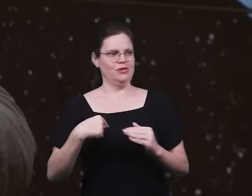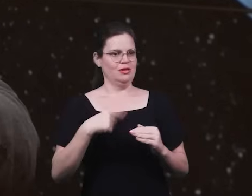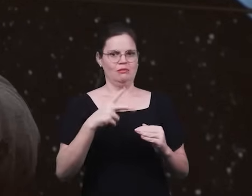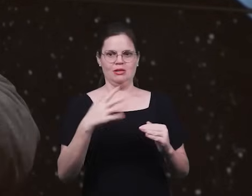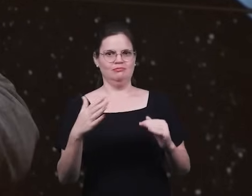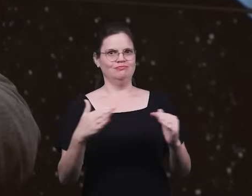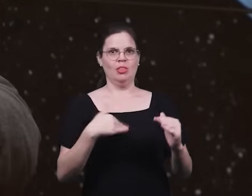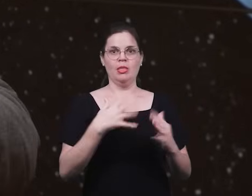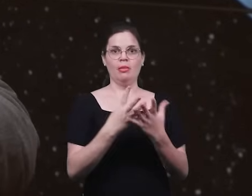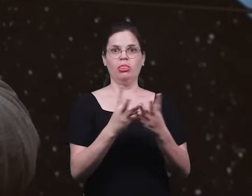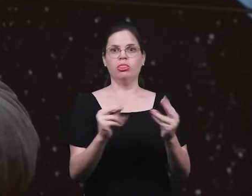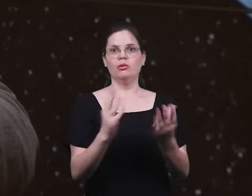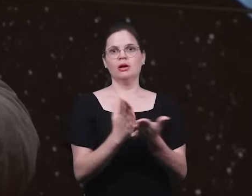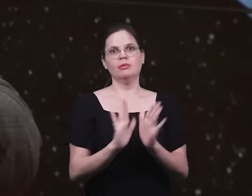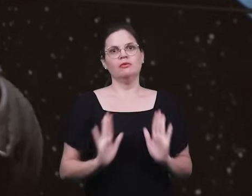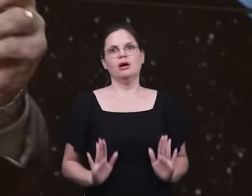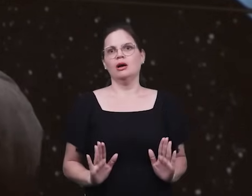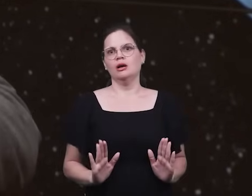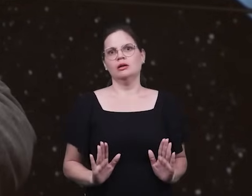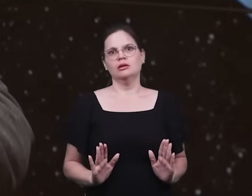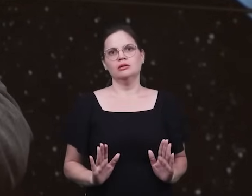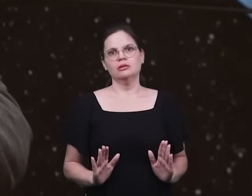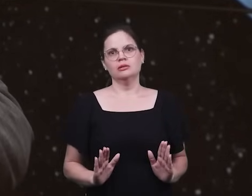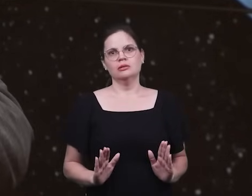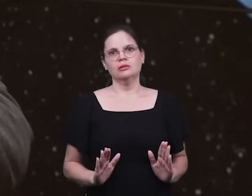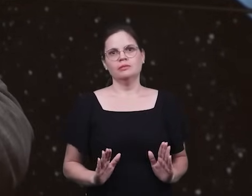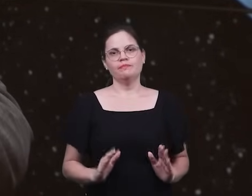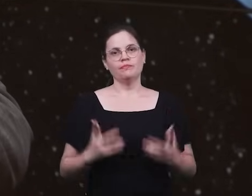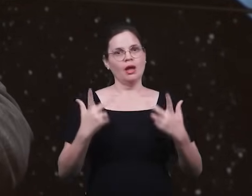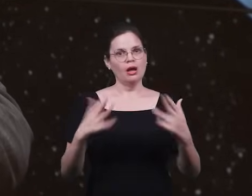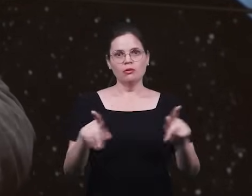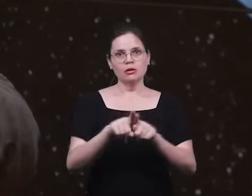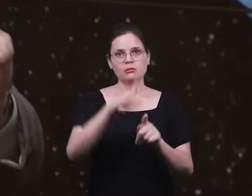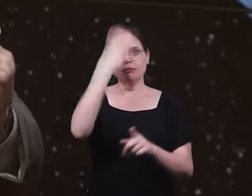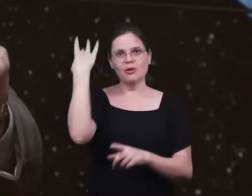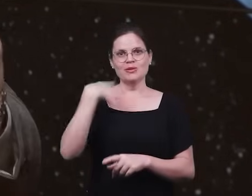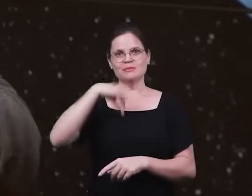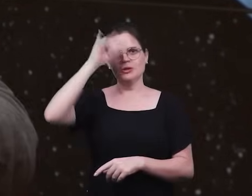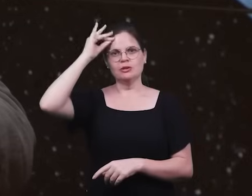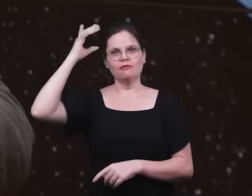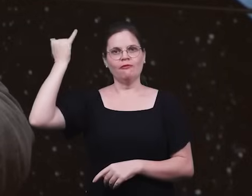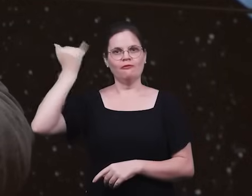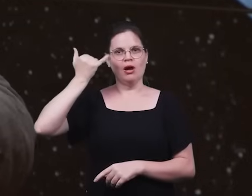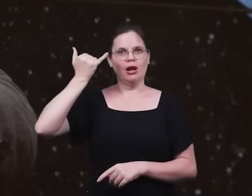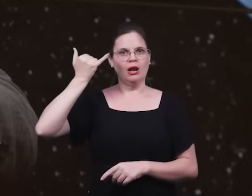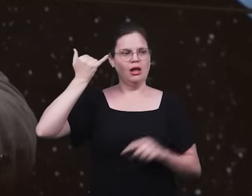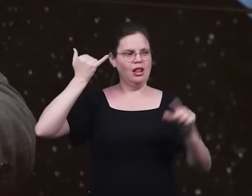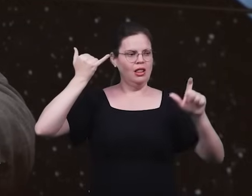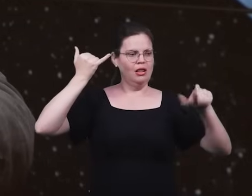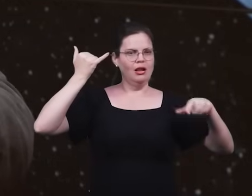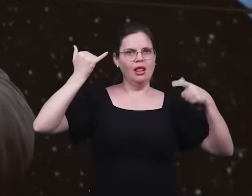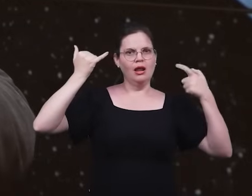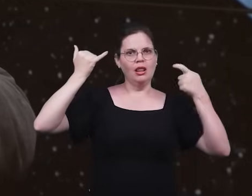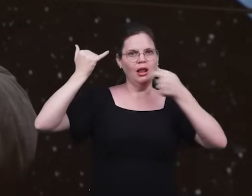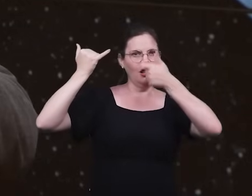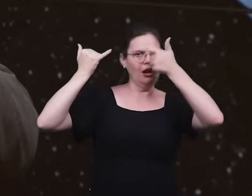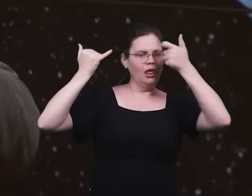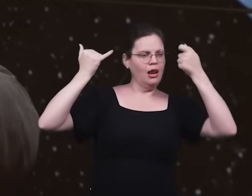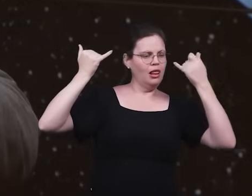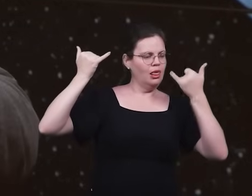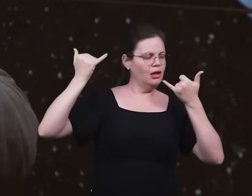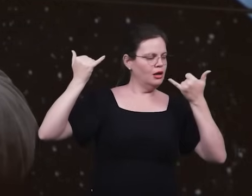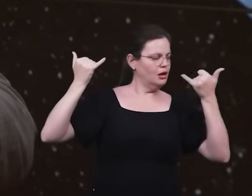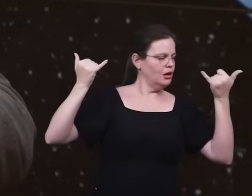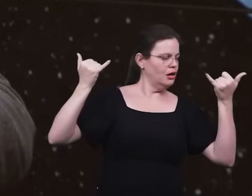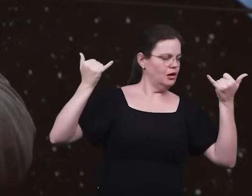do Espírito se ouvir duas vozes na verdade você não tá ouvindo o espírito santo mais esse é o primeiro ponto segundo ponto